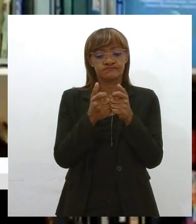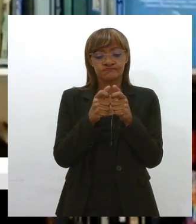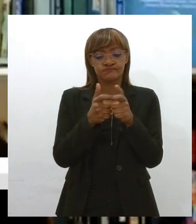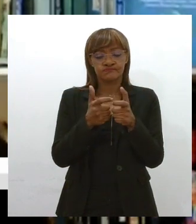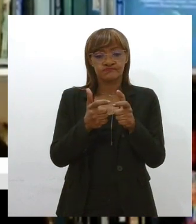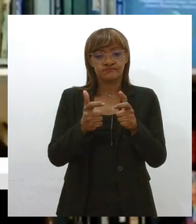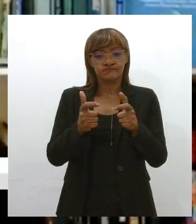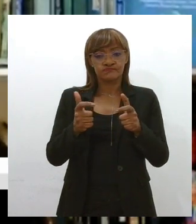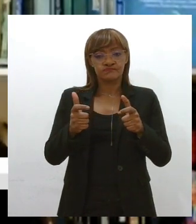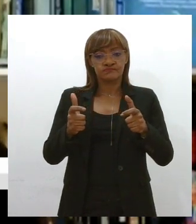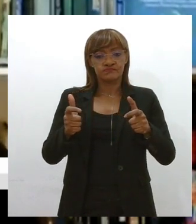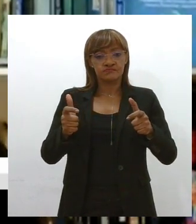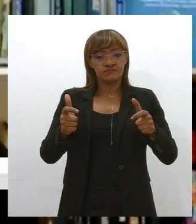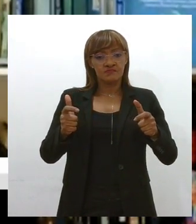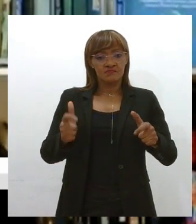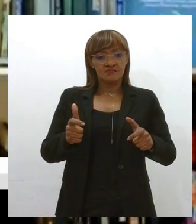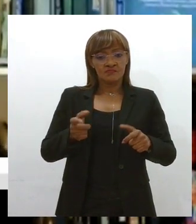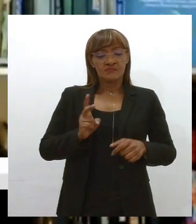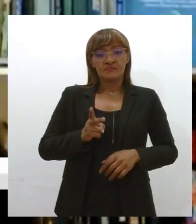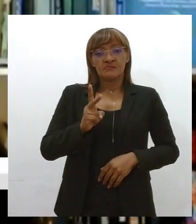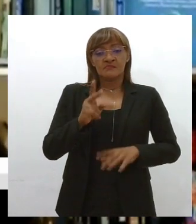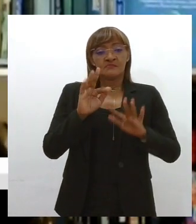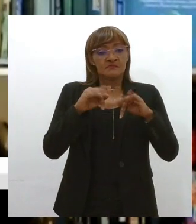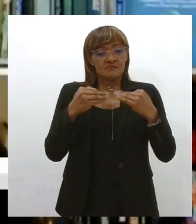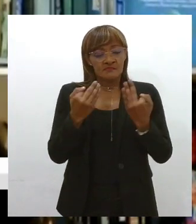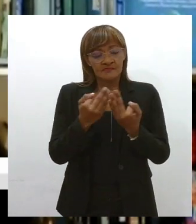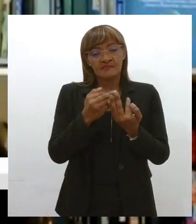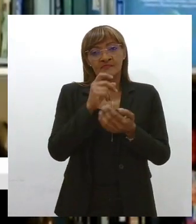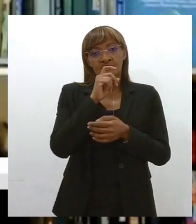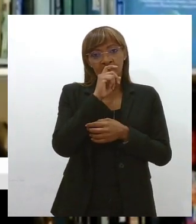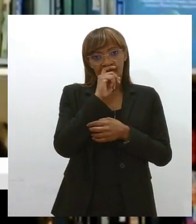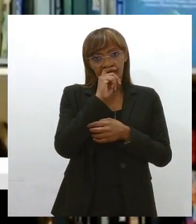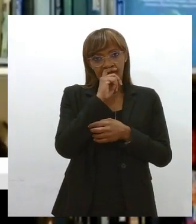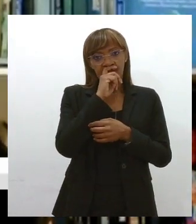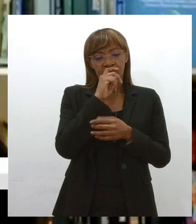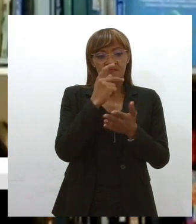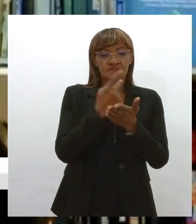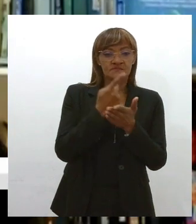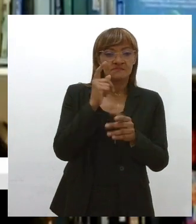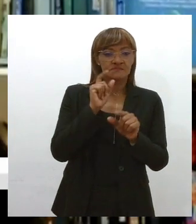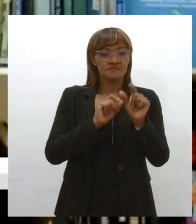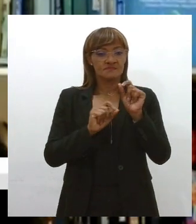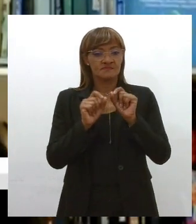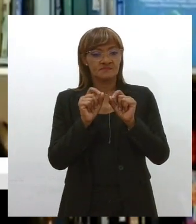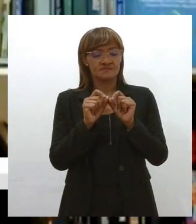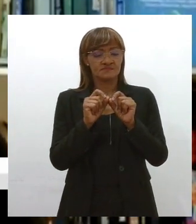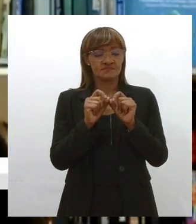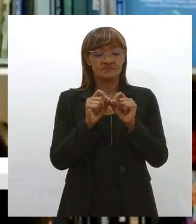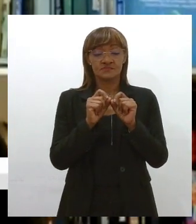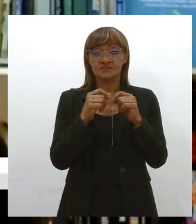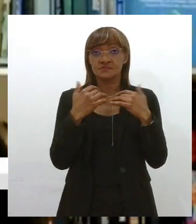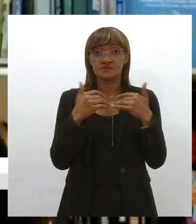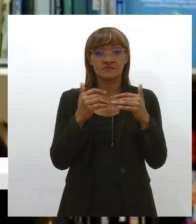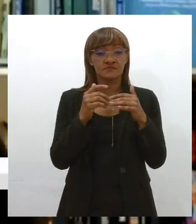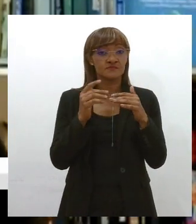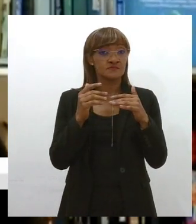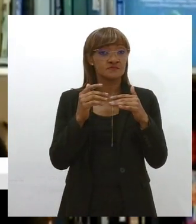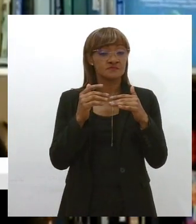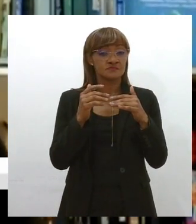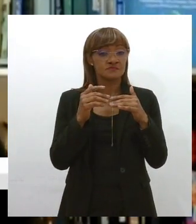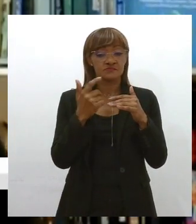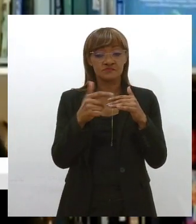Acontecendo repetidas vezes nas famílias, às vezes, acontecendo de uma forma incontrolável. Então, nós